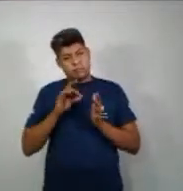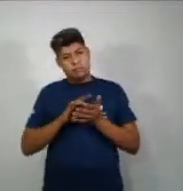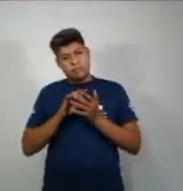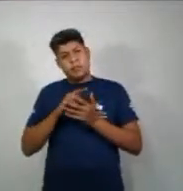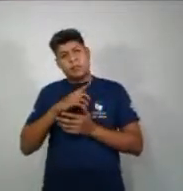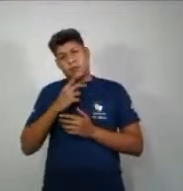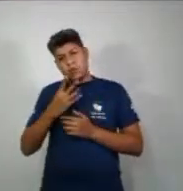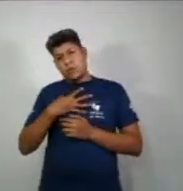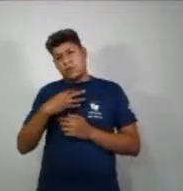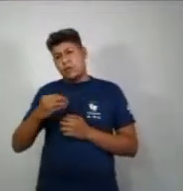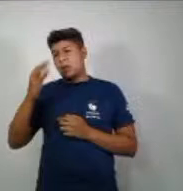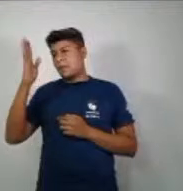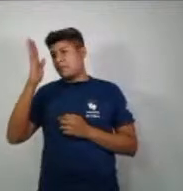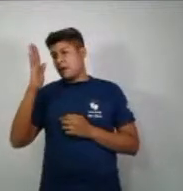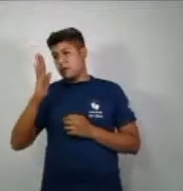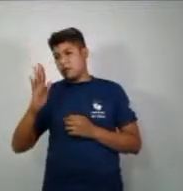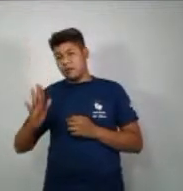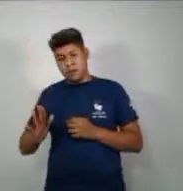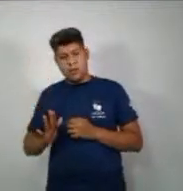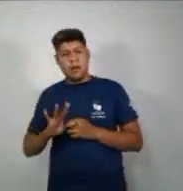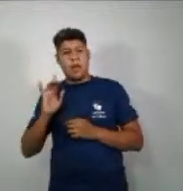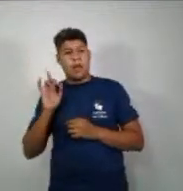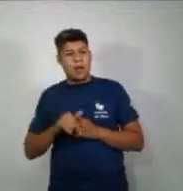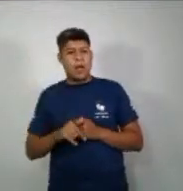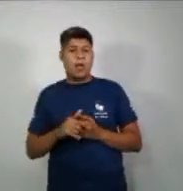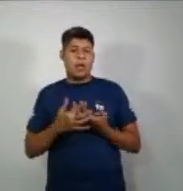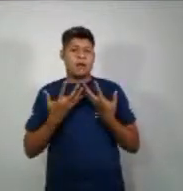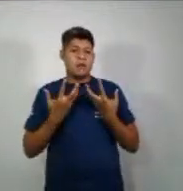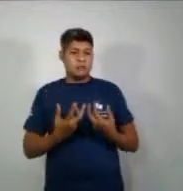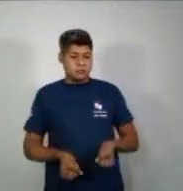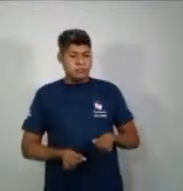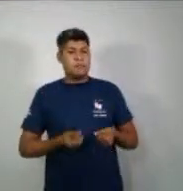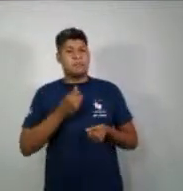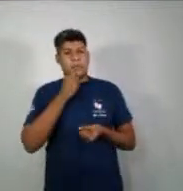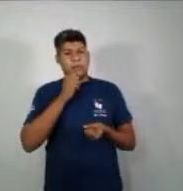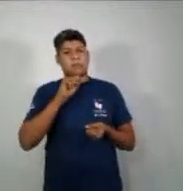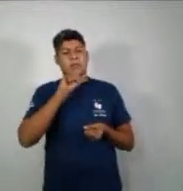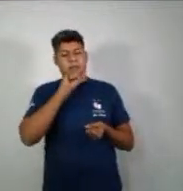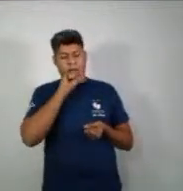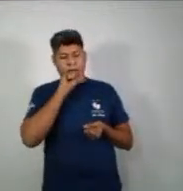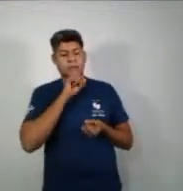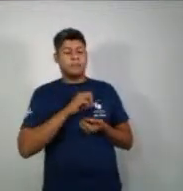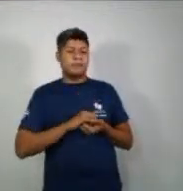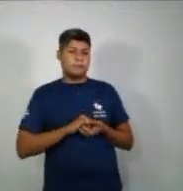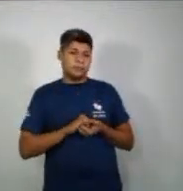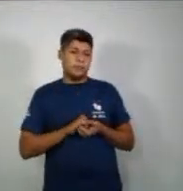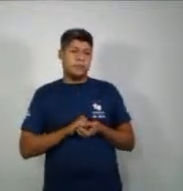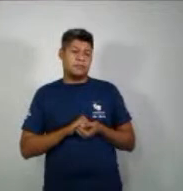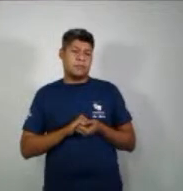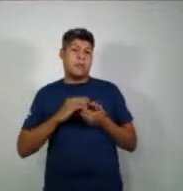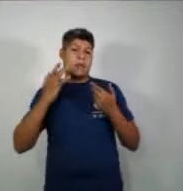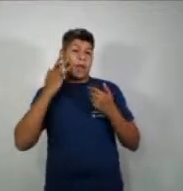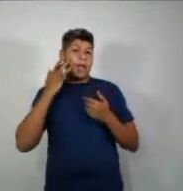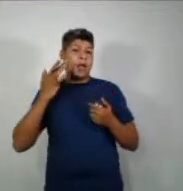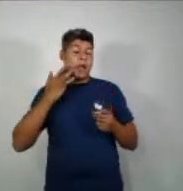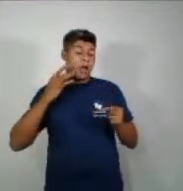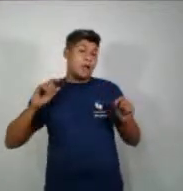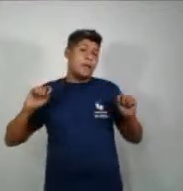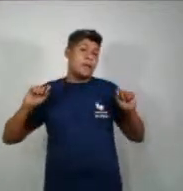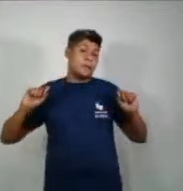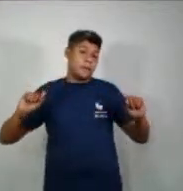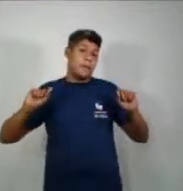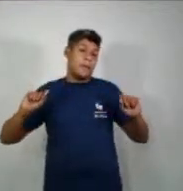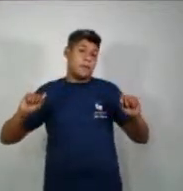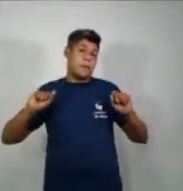filhas brasileiras é uma questão de assentamento na terra. E eu acho que, né, que em